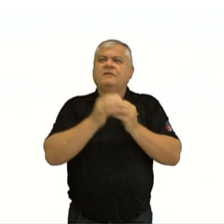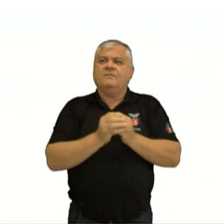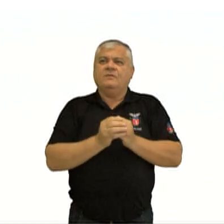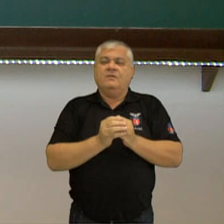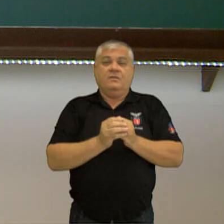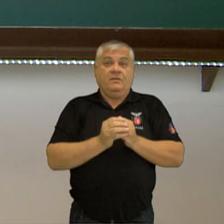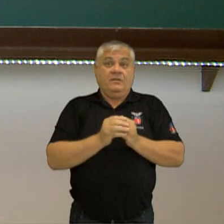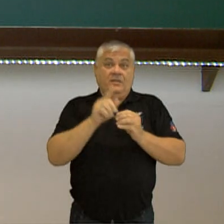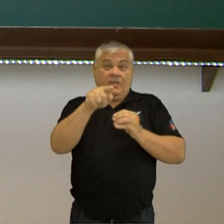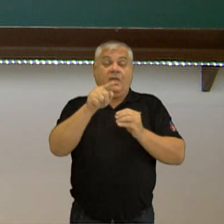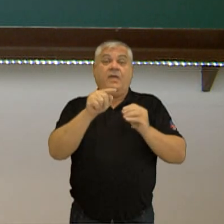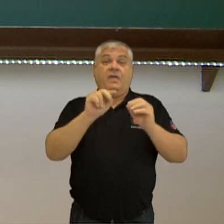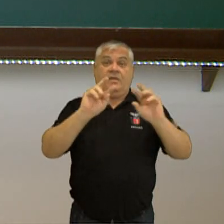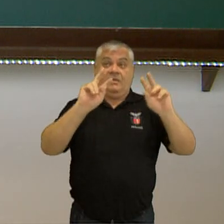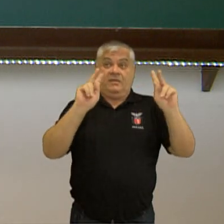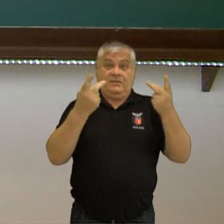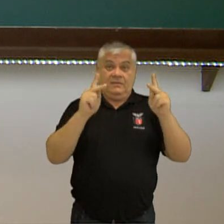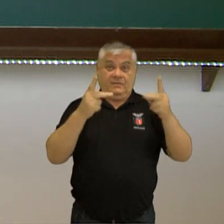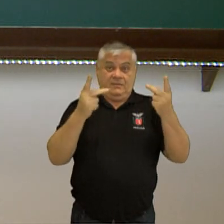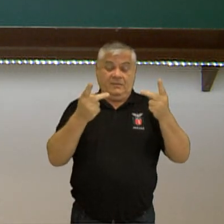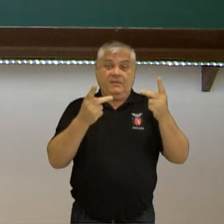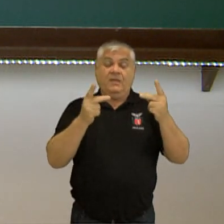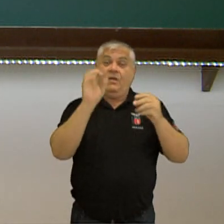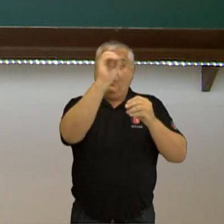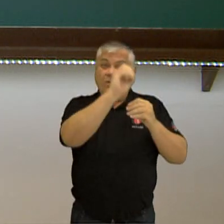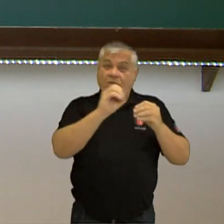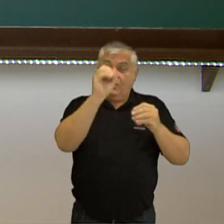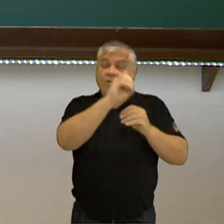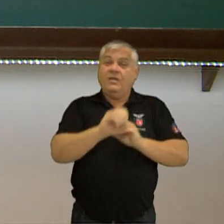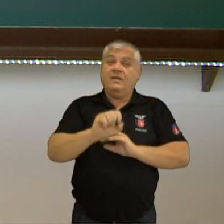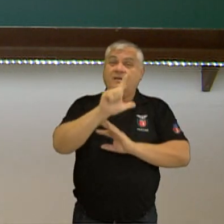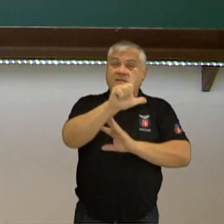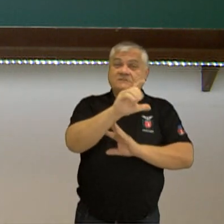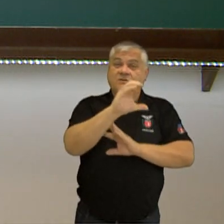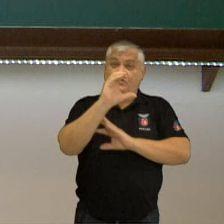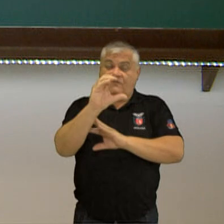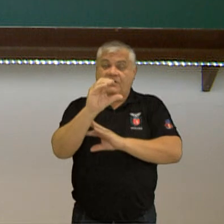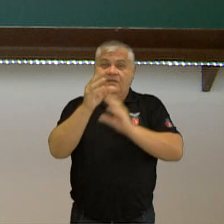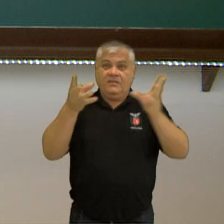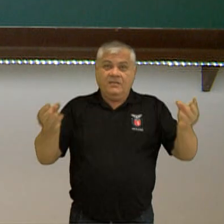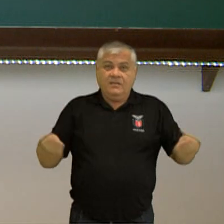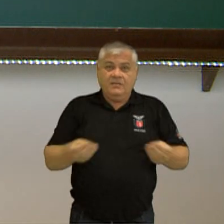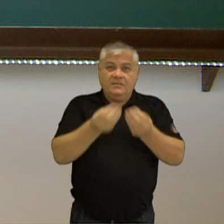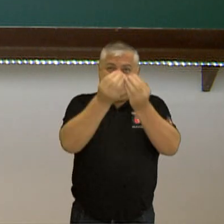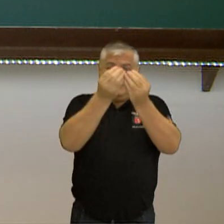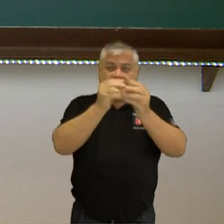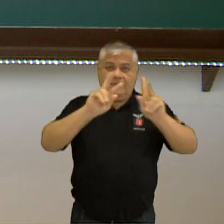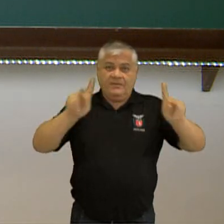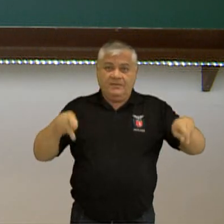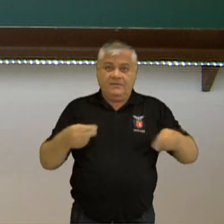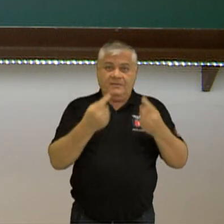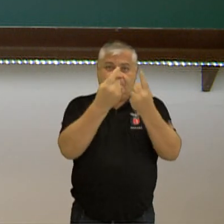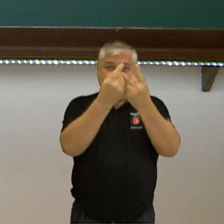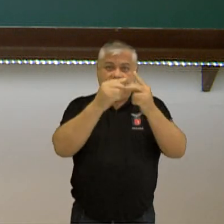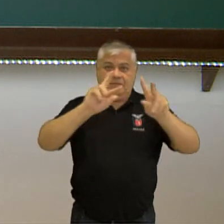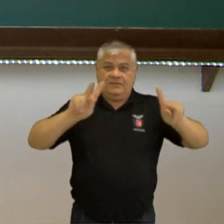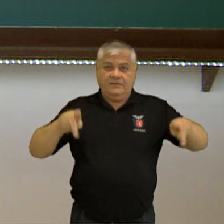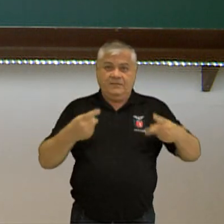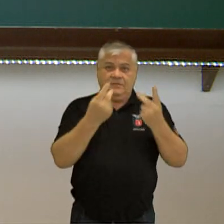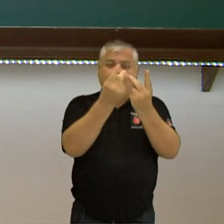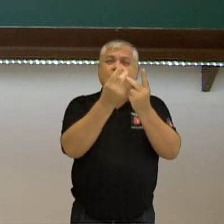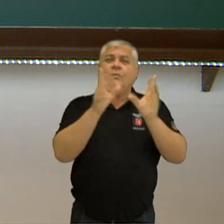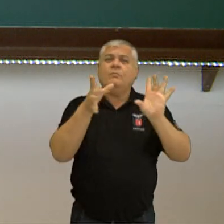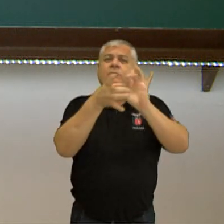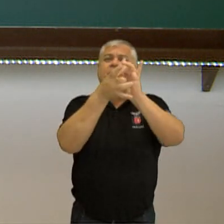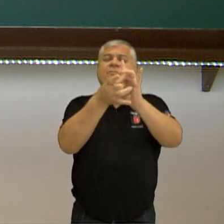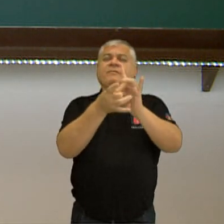elétrons caracteriza a ligação covalente. Ao partilhar elétrons, eles deixam de ser átomos soltos